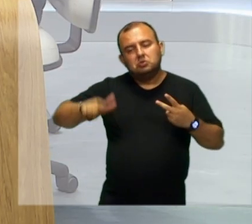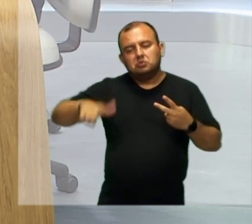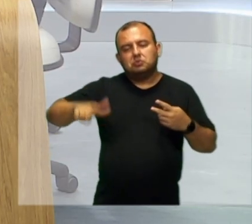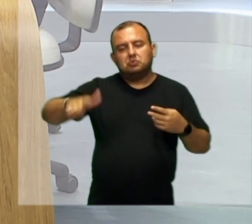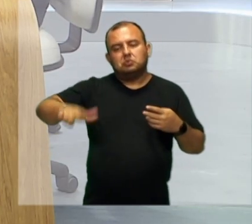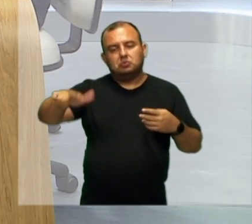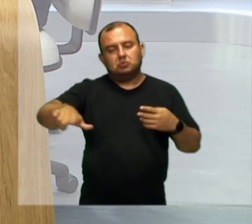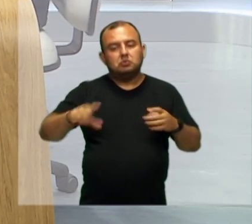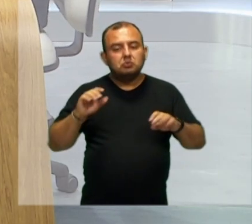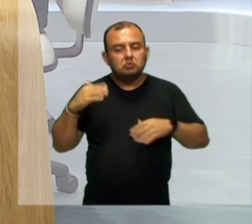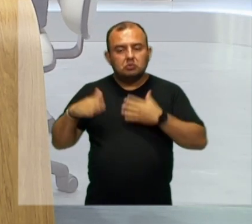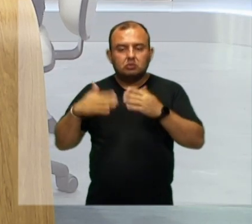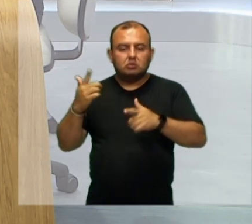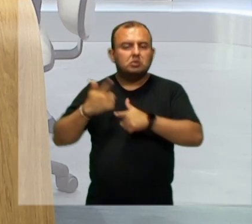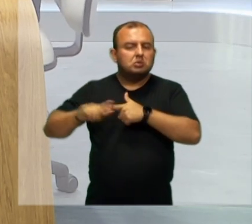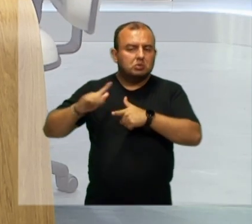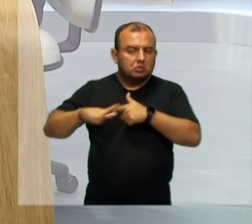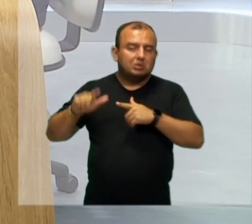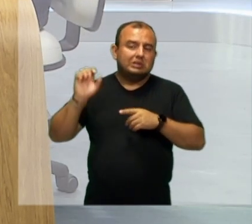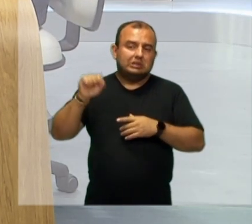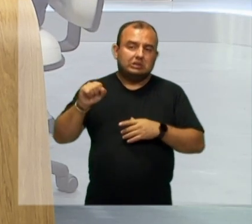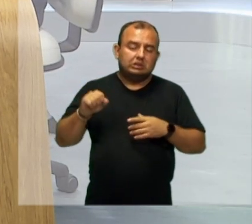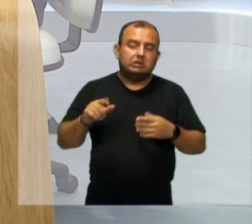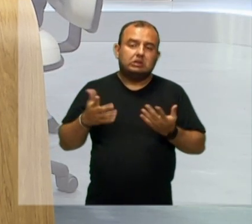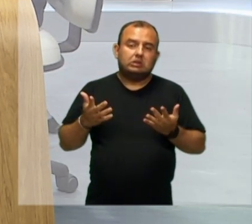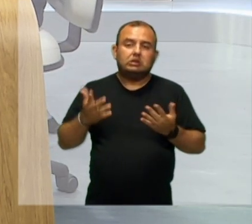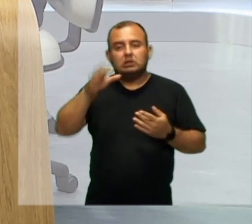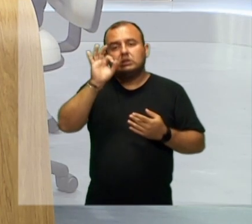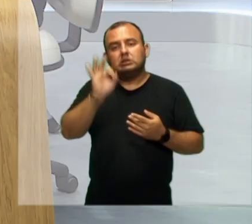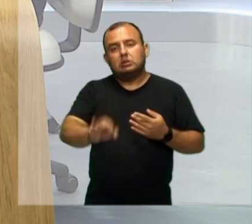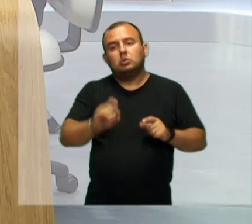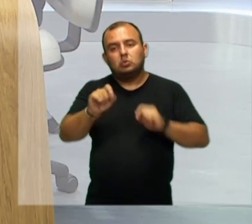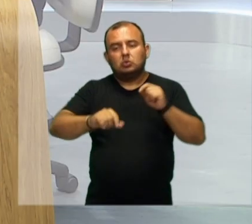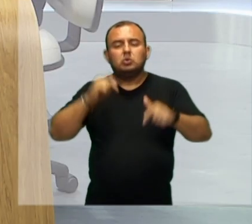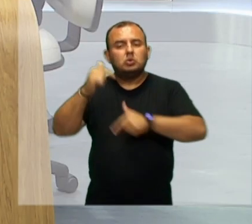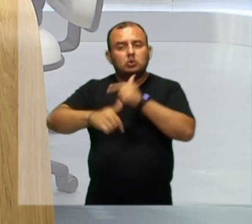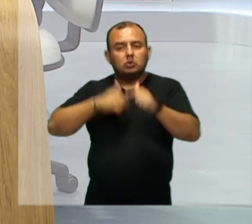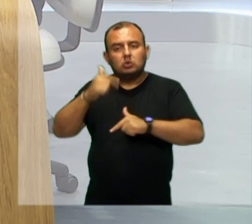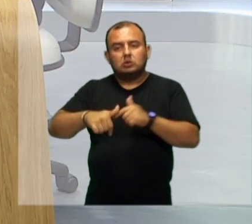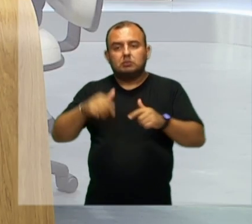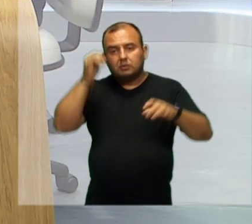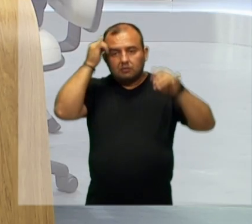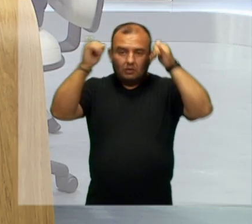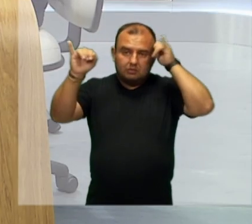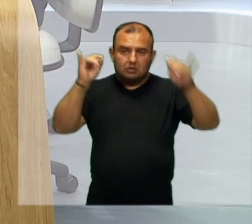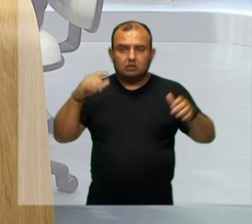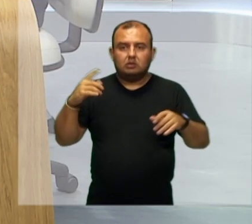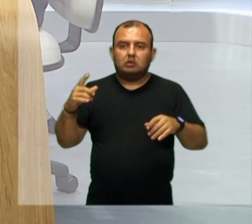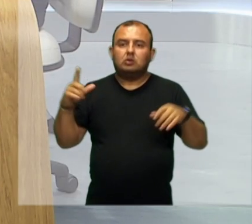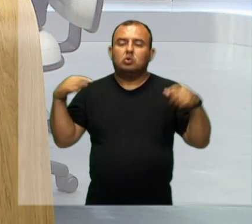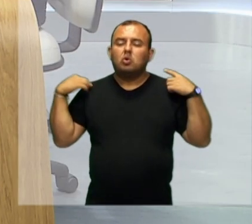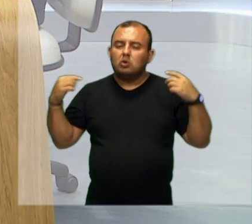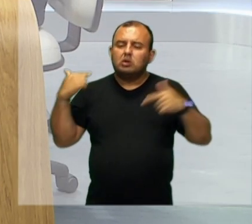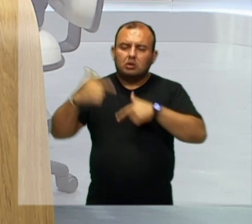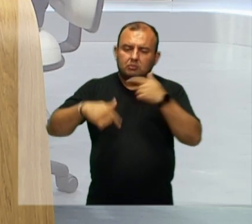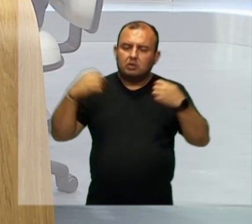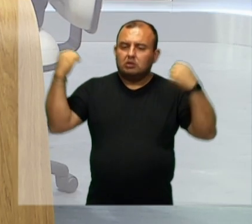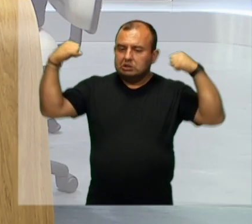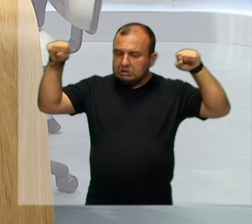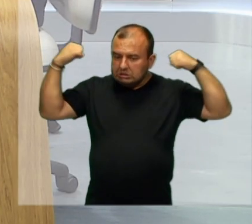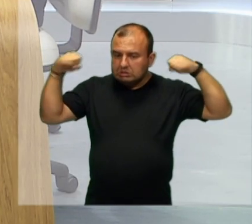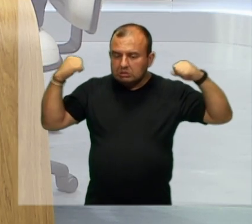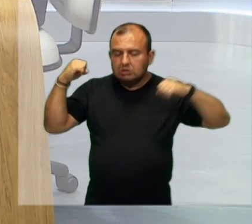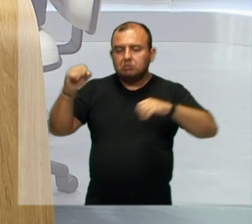Que pode desenvolver algum problema. Sim. E aí é exatamente aí que a gente trabalha na prevenção. Fortalecimento, trabalho de